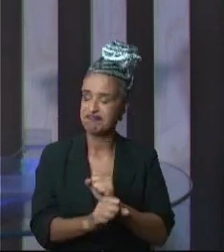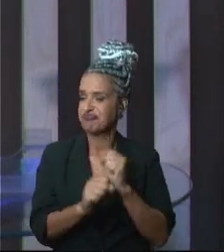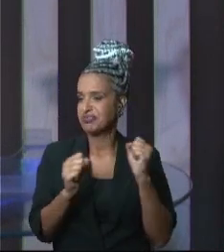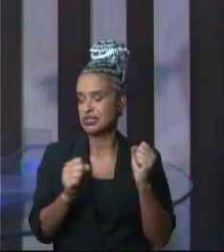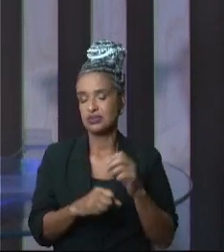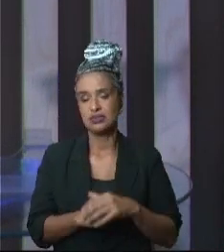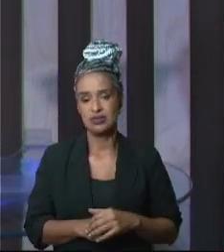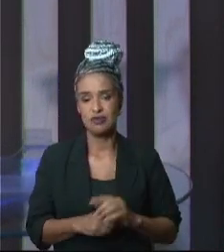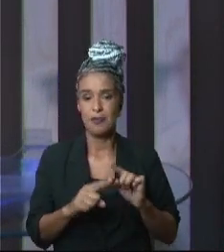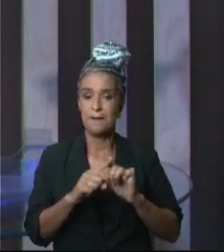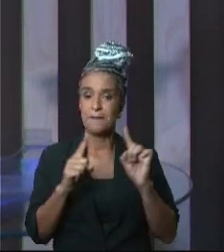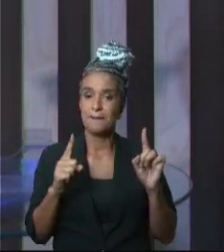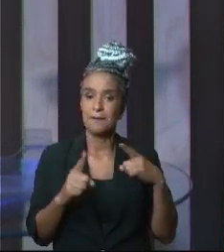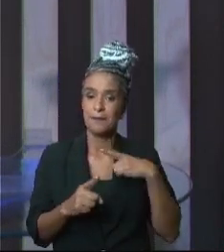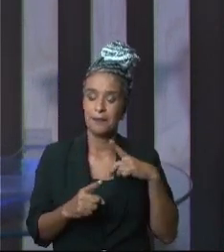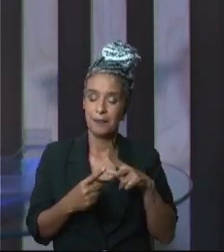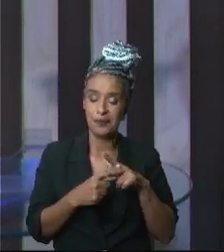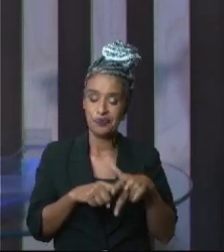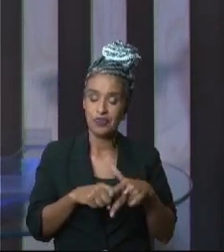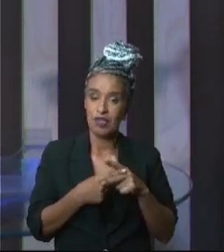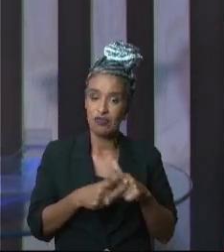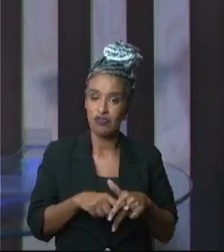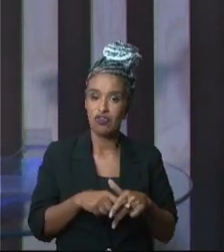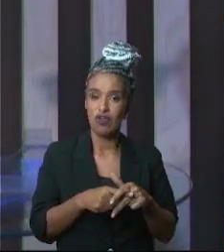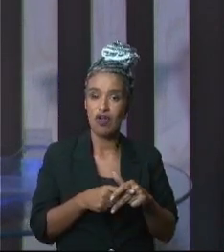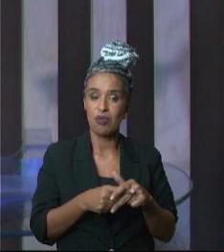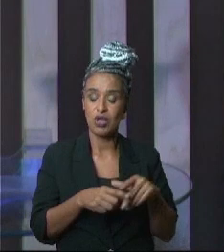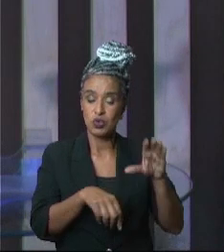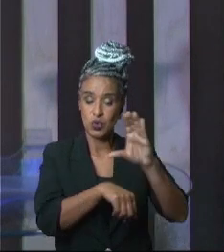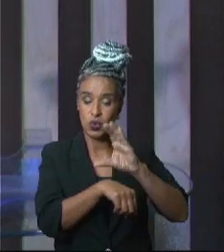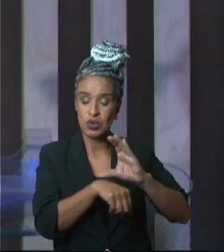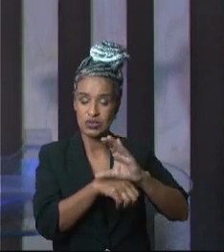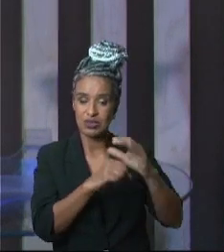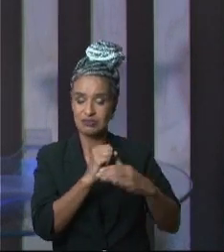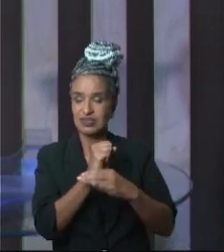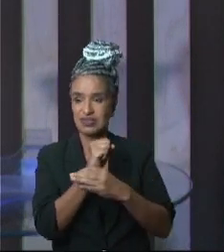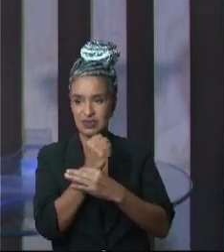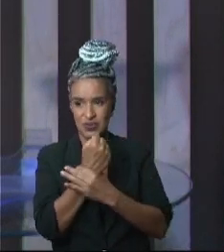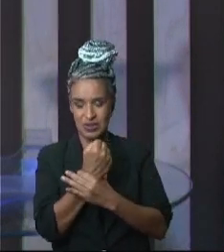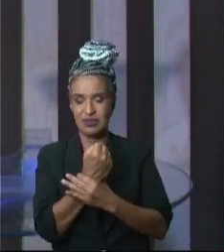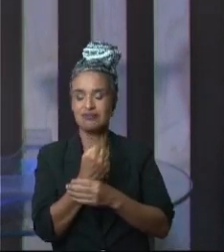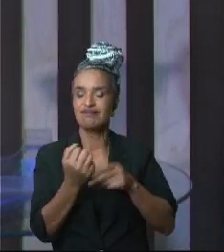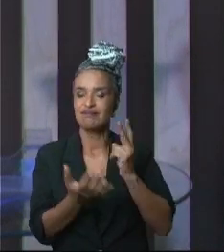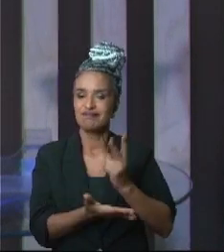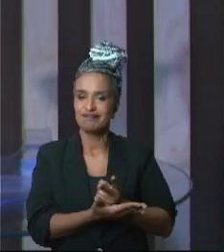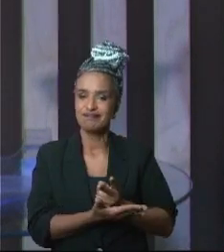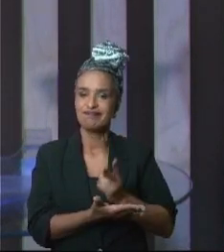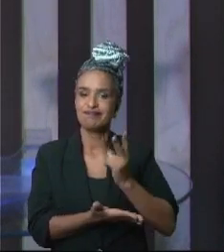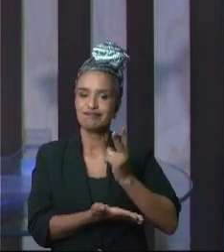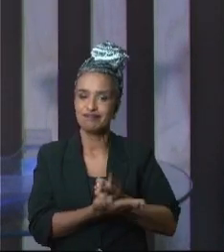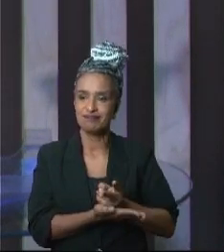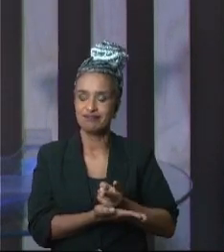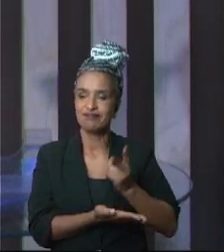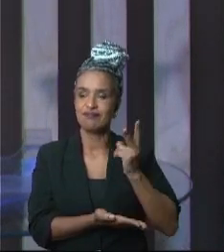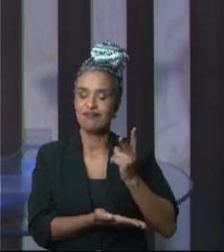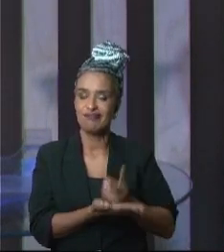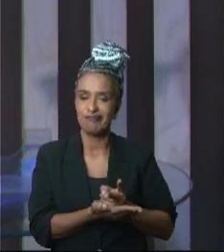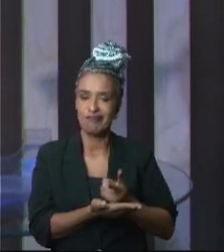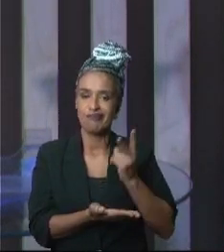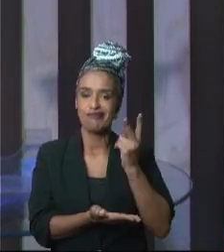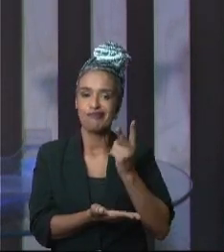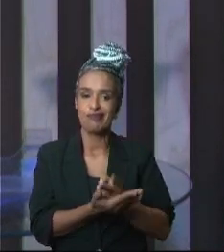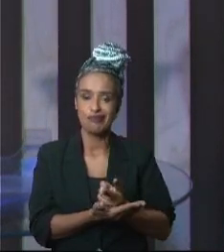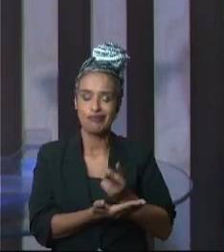No entanto, sobre a reforma do Conselho de Segurança, continuamos com as mesmas